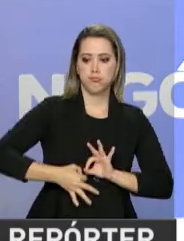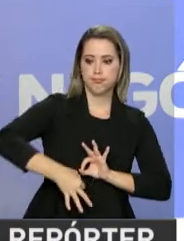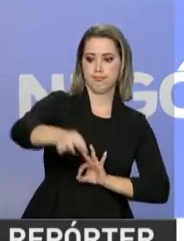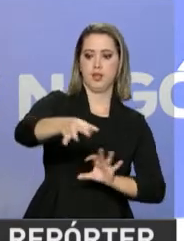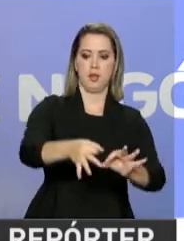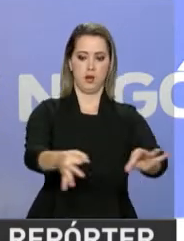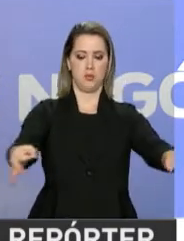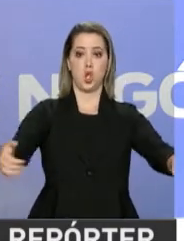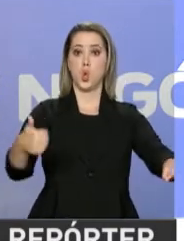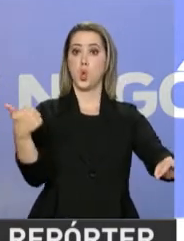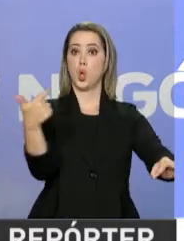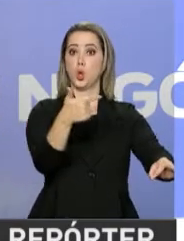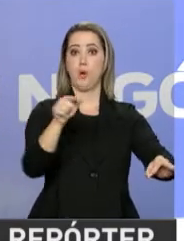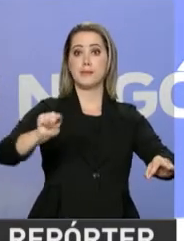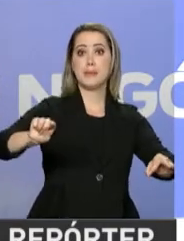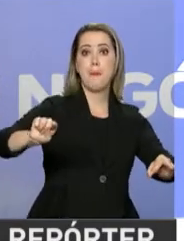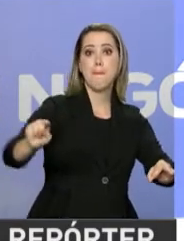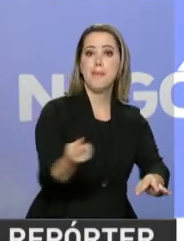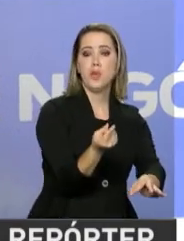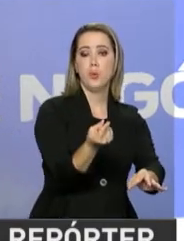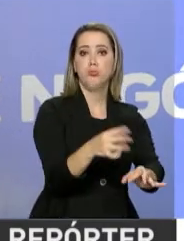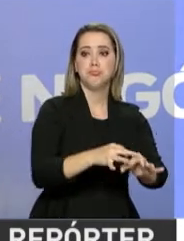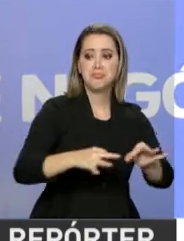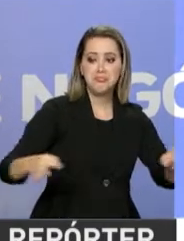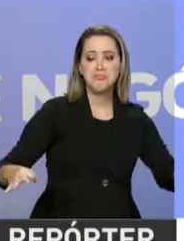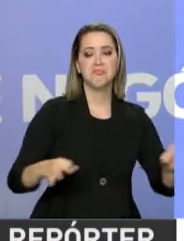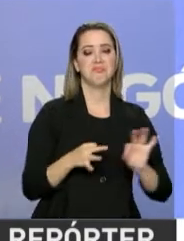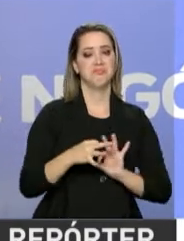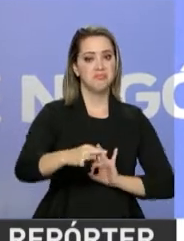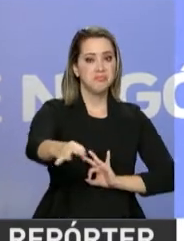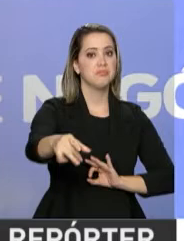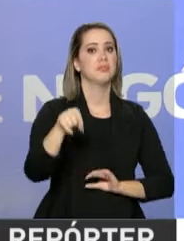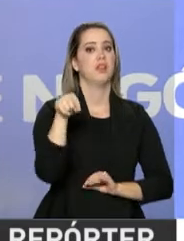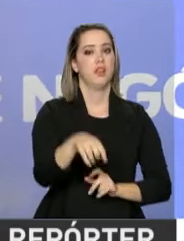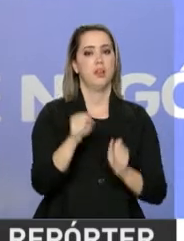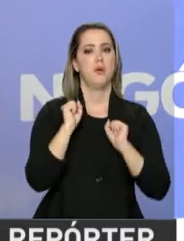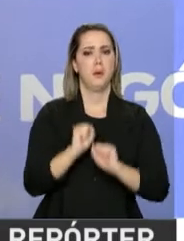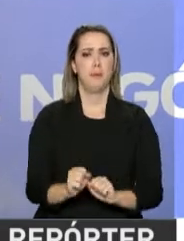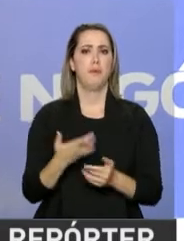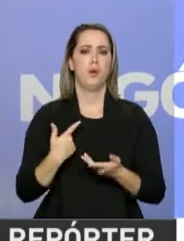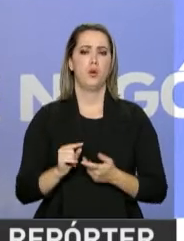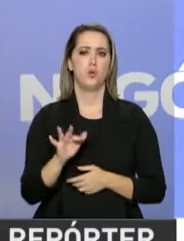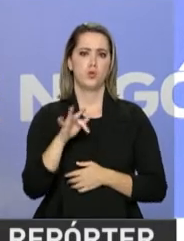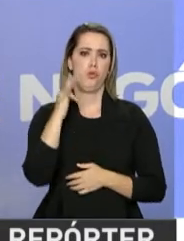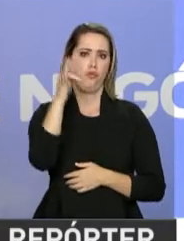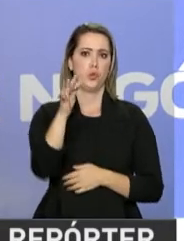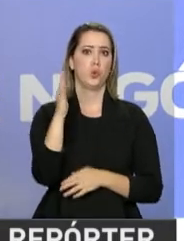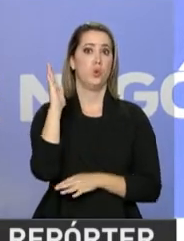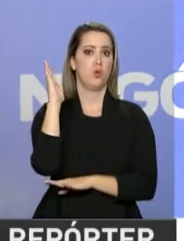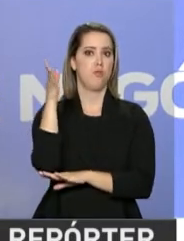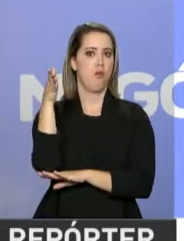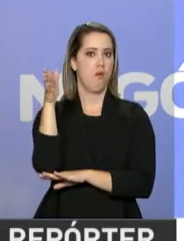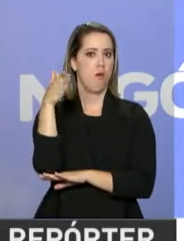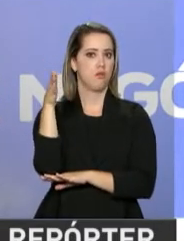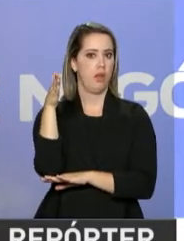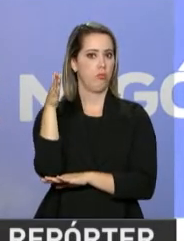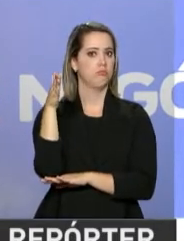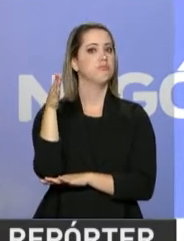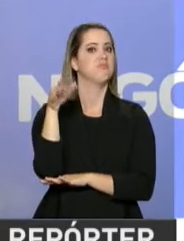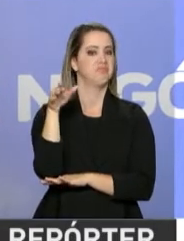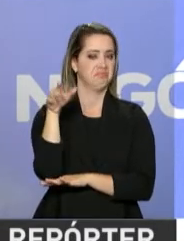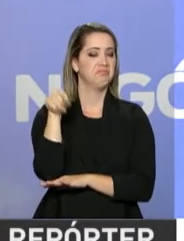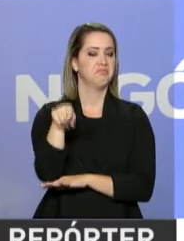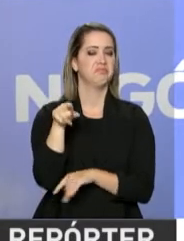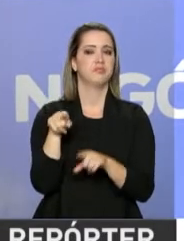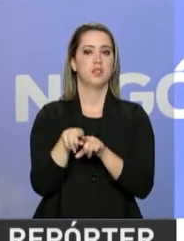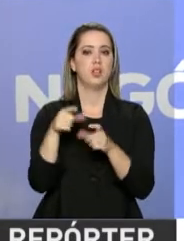metros quadrados instaladas já aqui no aeroporto, que poderá ser instalado um futuro hotel. Temos essa área